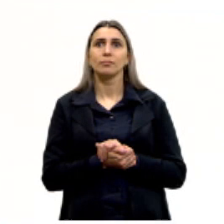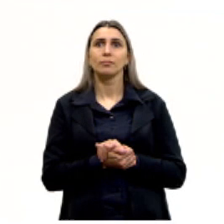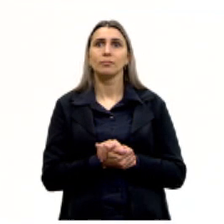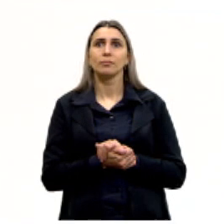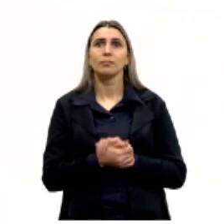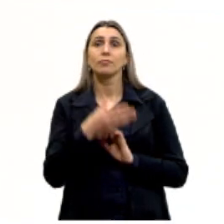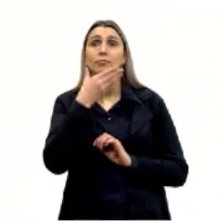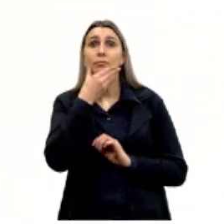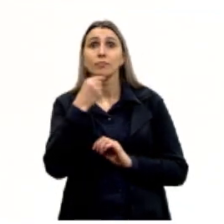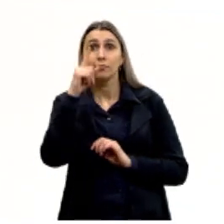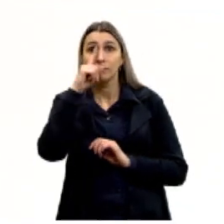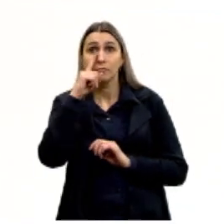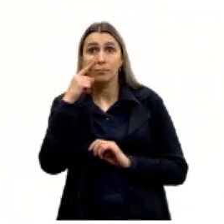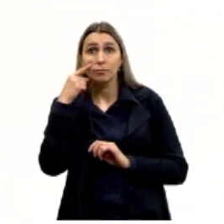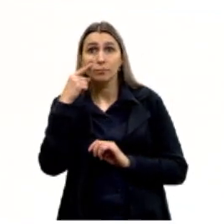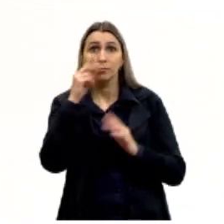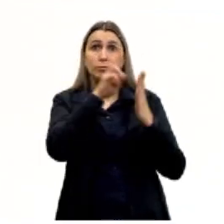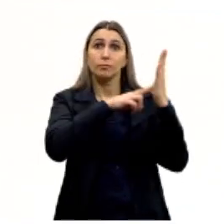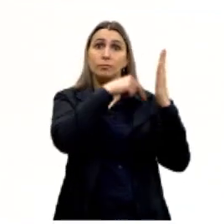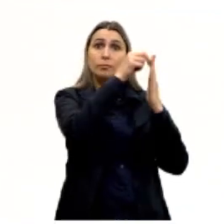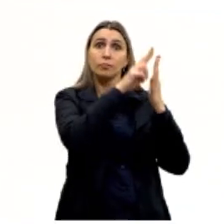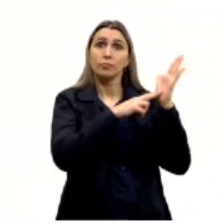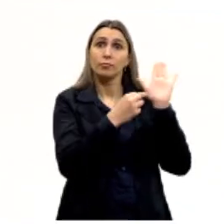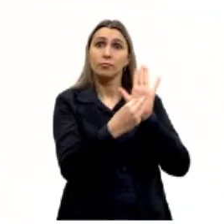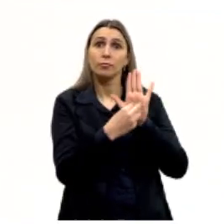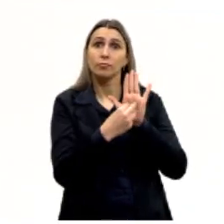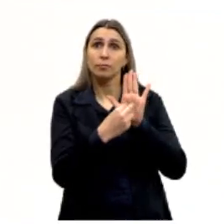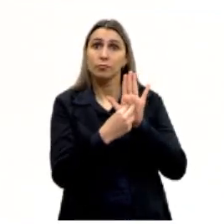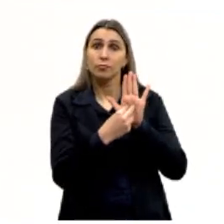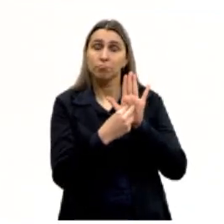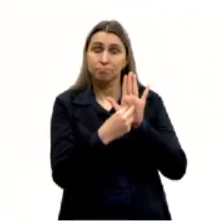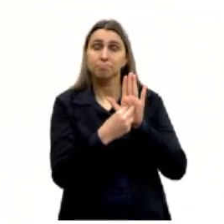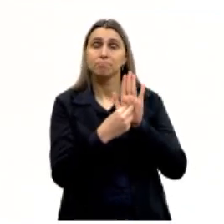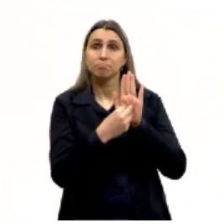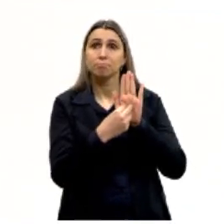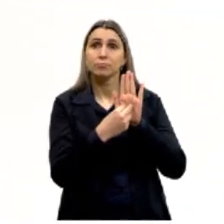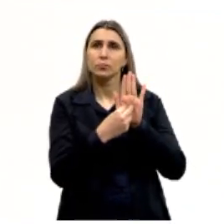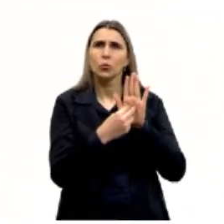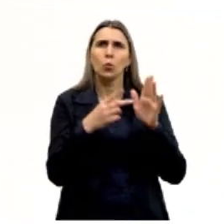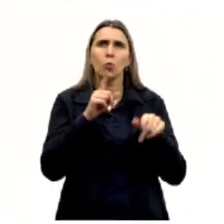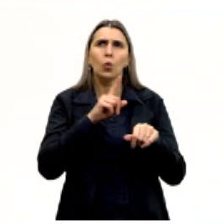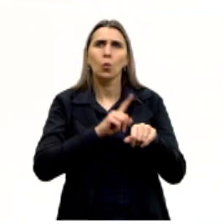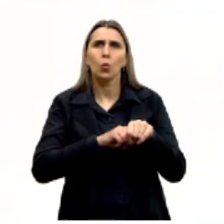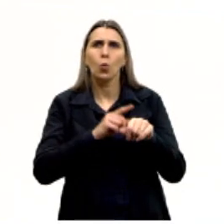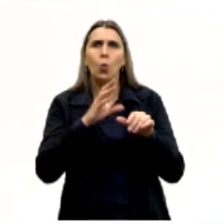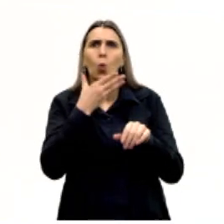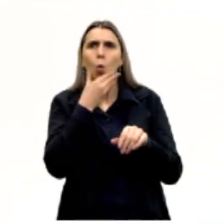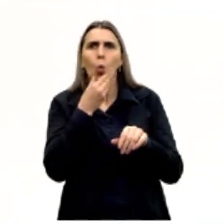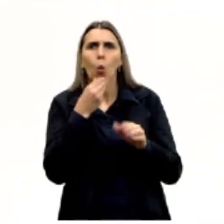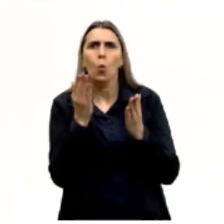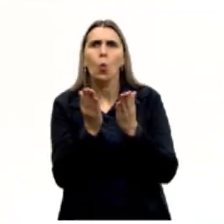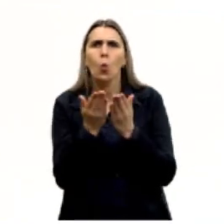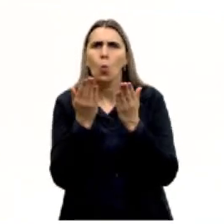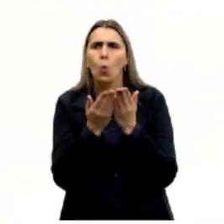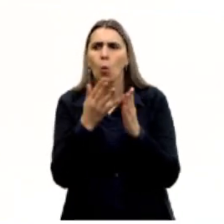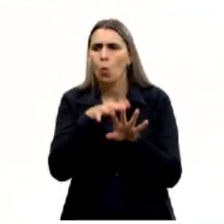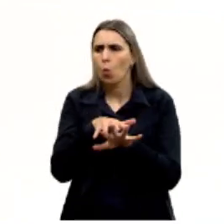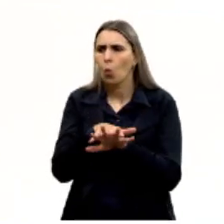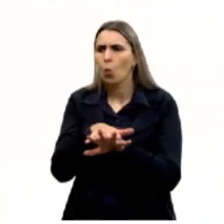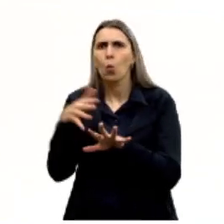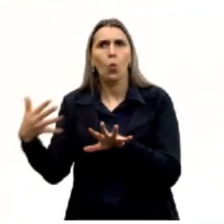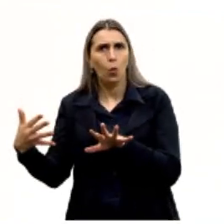e o Homem Amarelo uma obra que retrata então gente um homem pobre e excluído